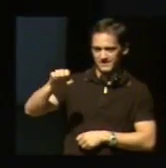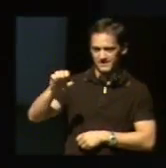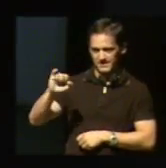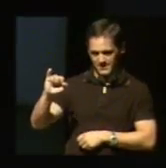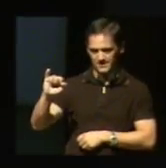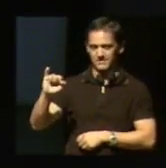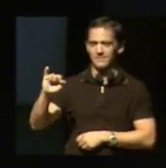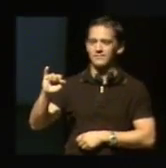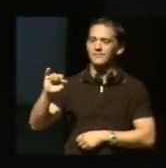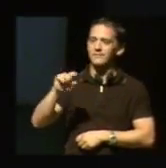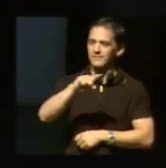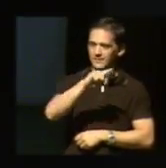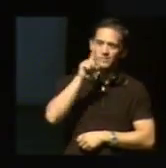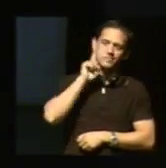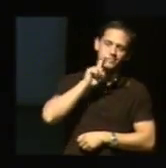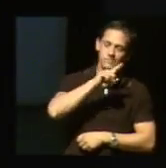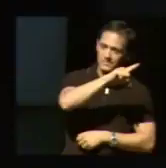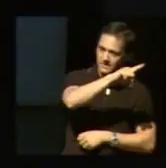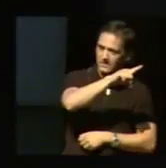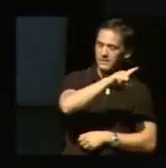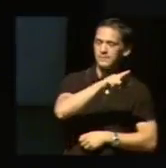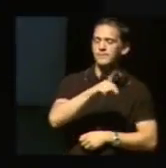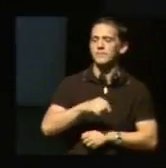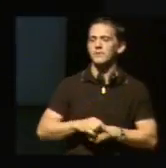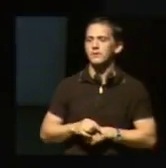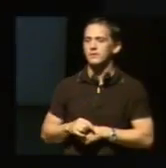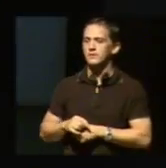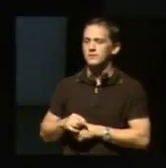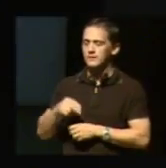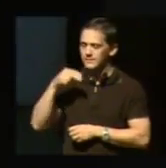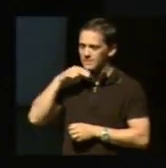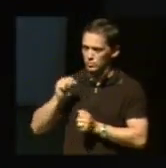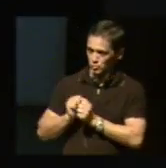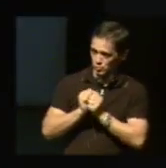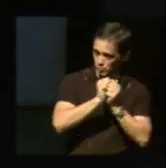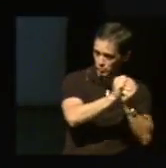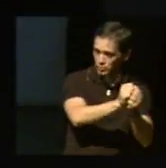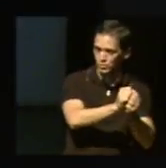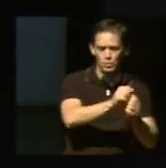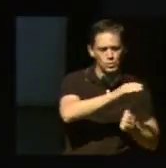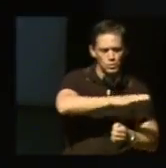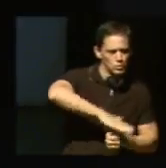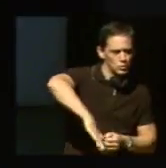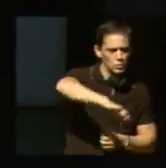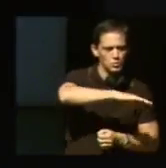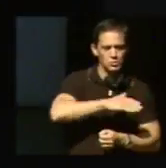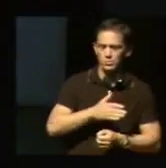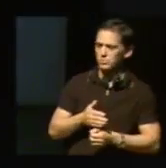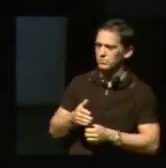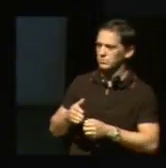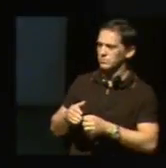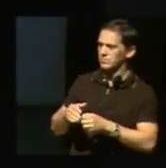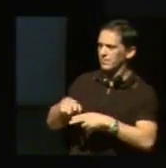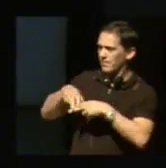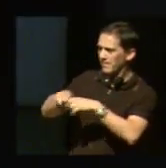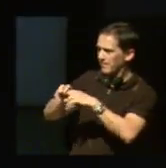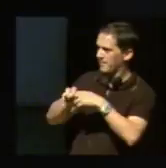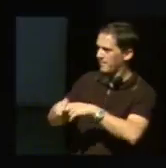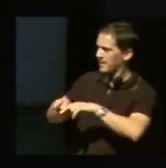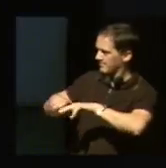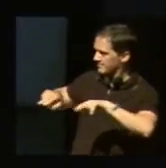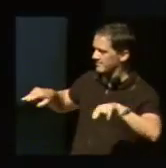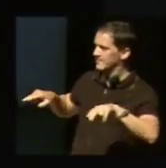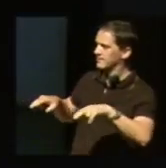Mit meinen e lá na Disney, Tochter, und dort in Disney, todos os recepcionistas dos parques são